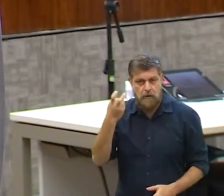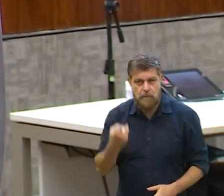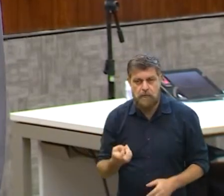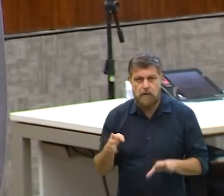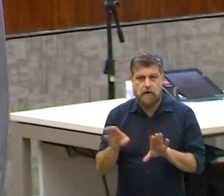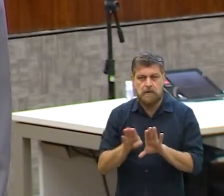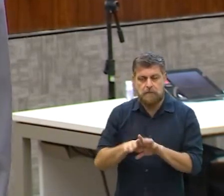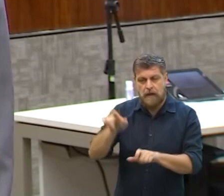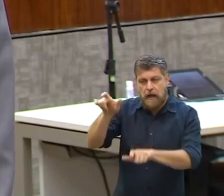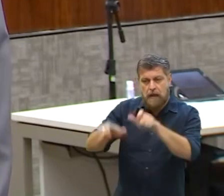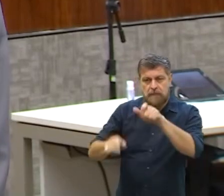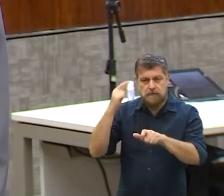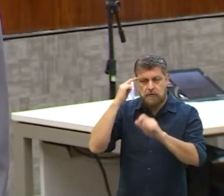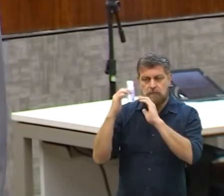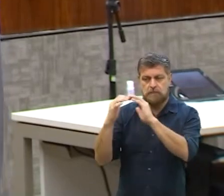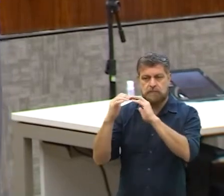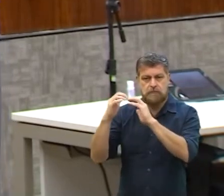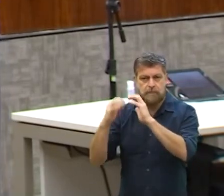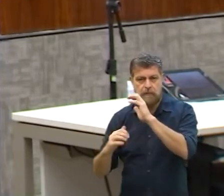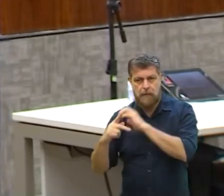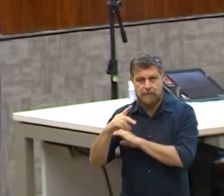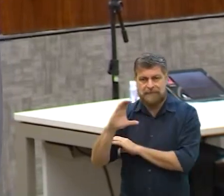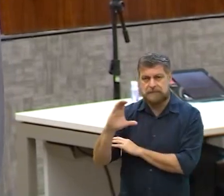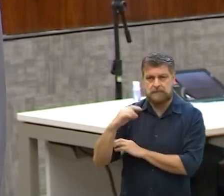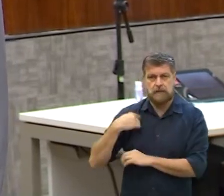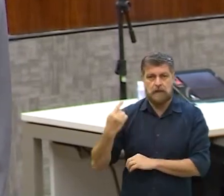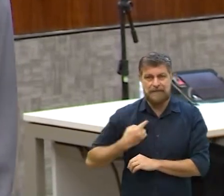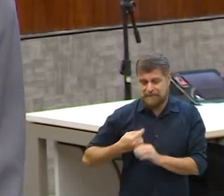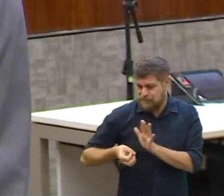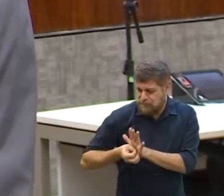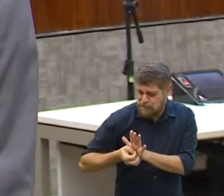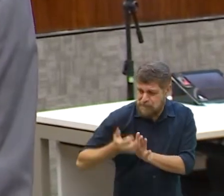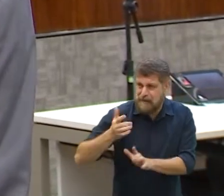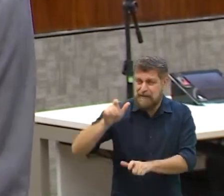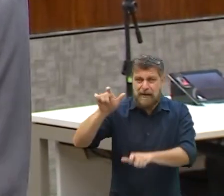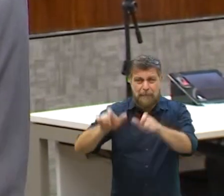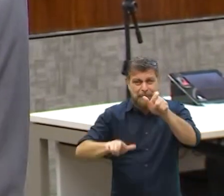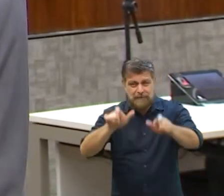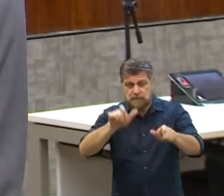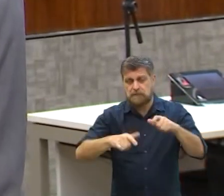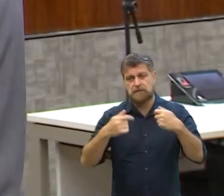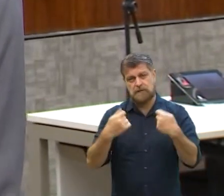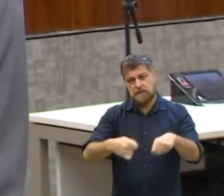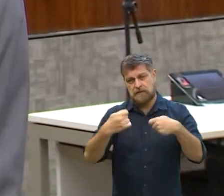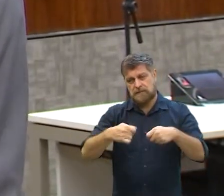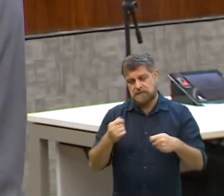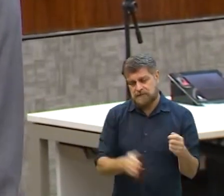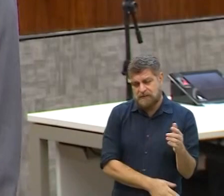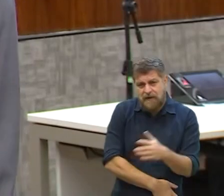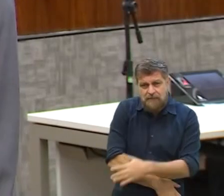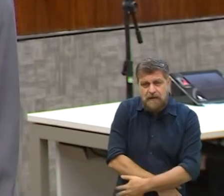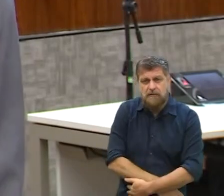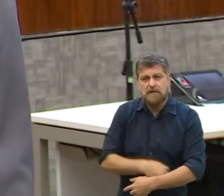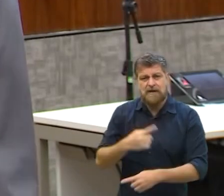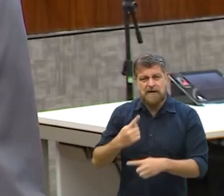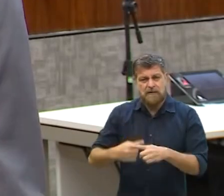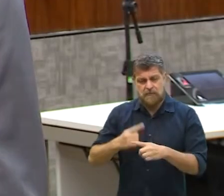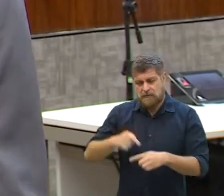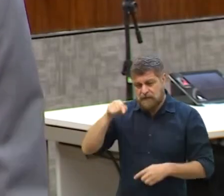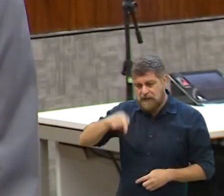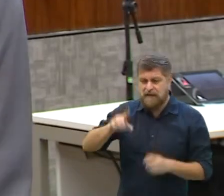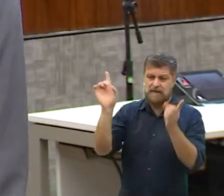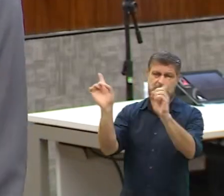intelectuais, pessoas com paralisia cerebral. E nós temos vários casos de pessoas que necessitam da fralda